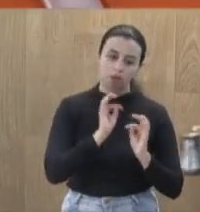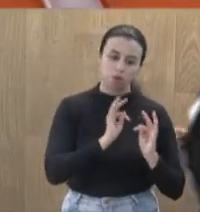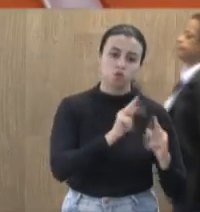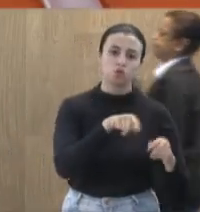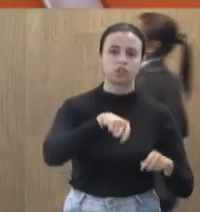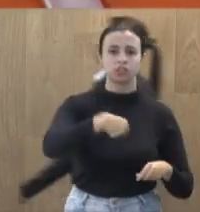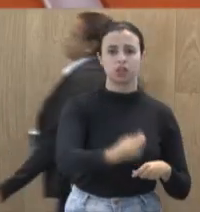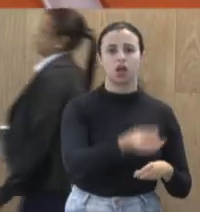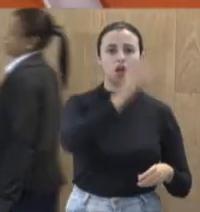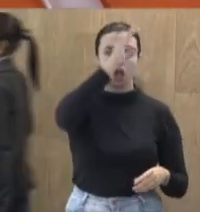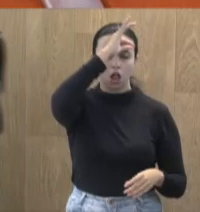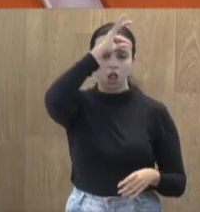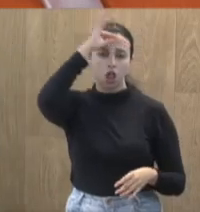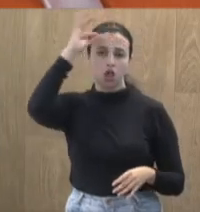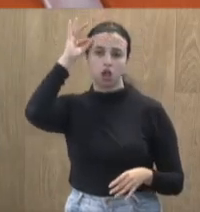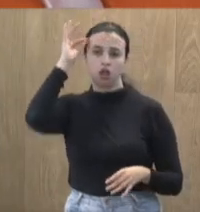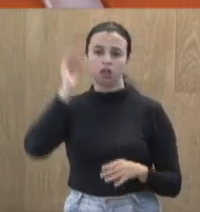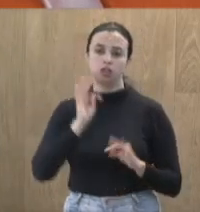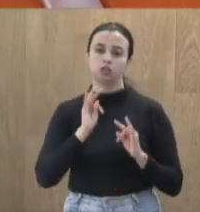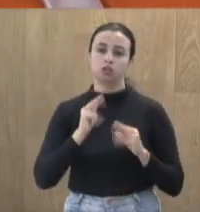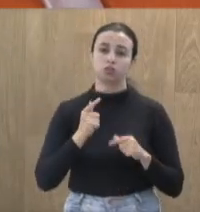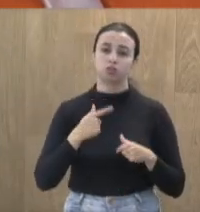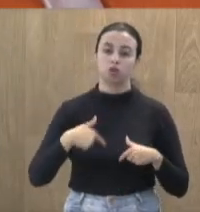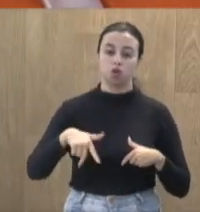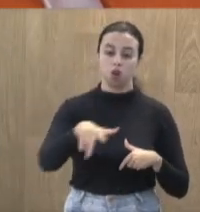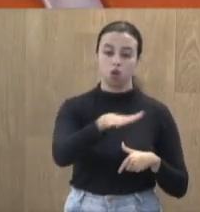Todos estão no mesmo balaio.